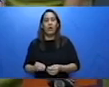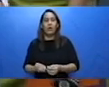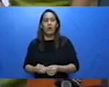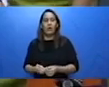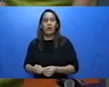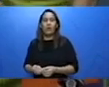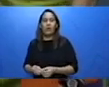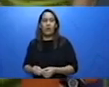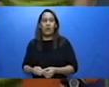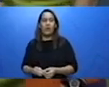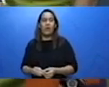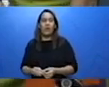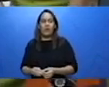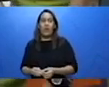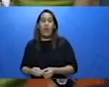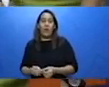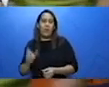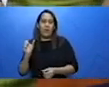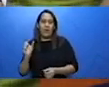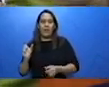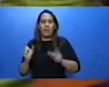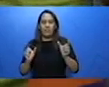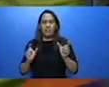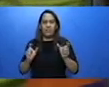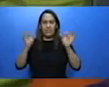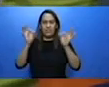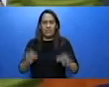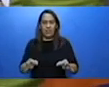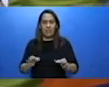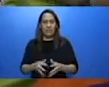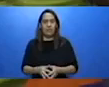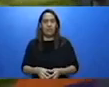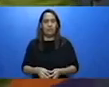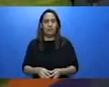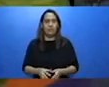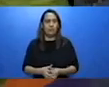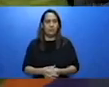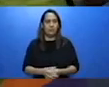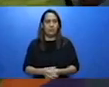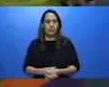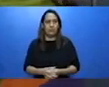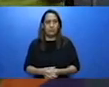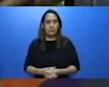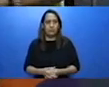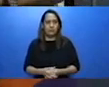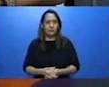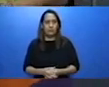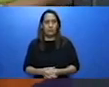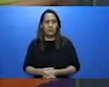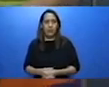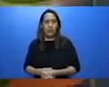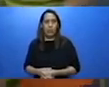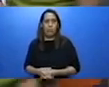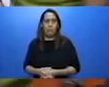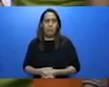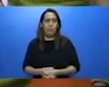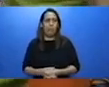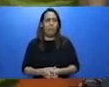resposta correta é preparar. A mamãe prepara, a avó prepara o almoço. Não é isso?